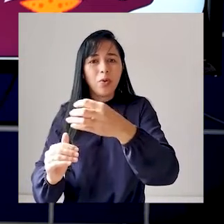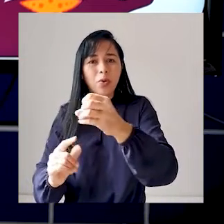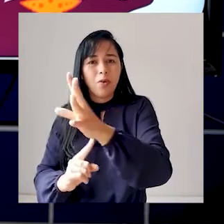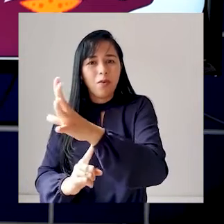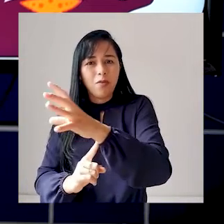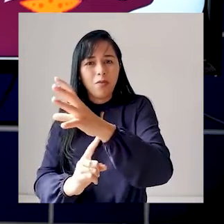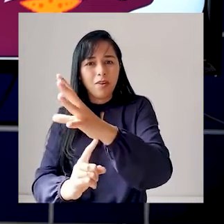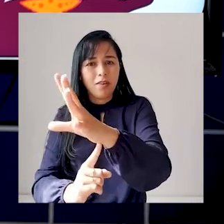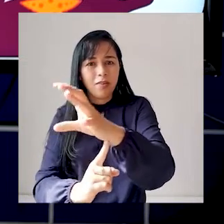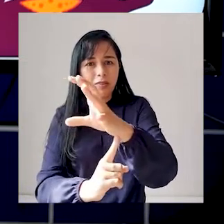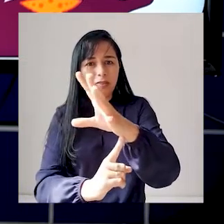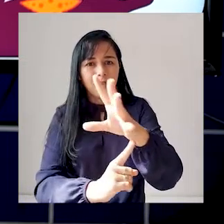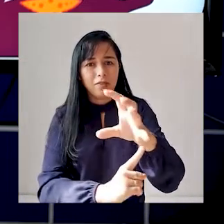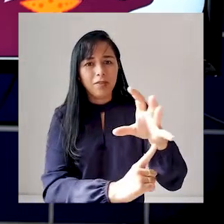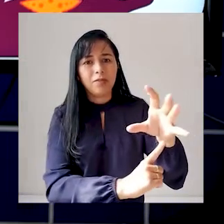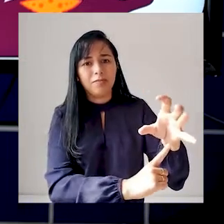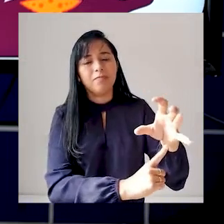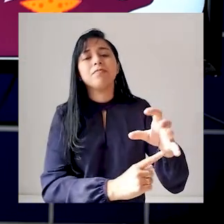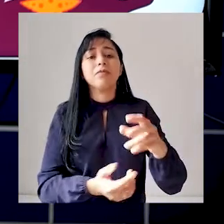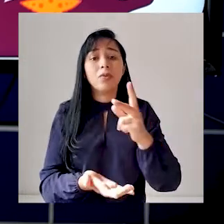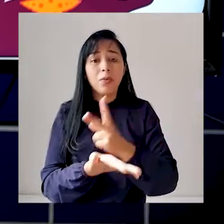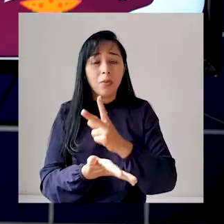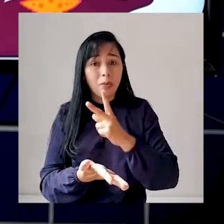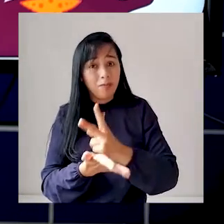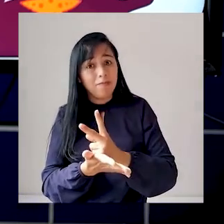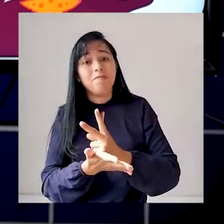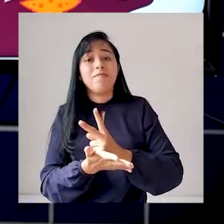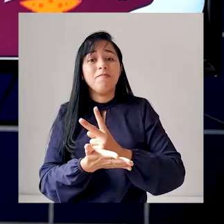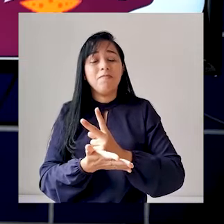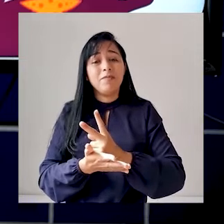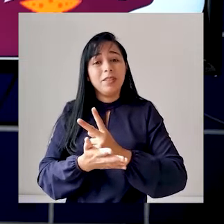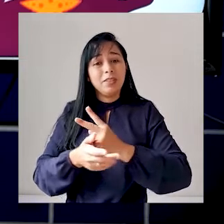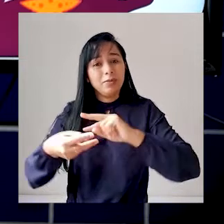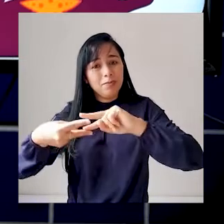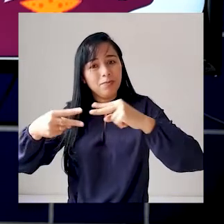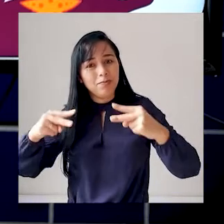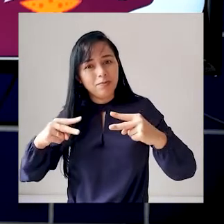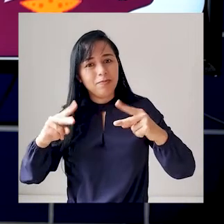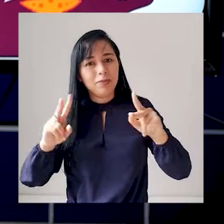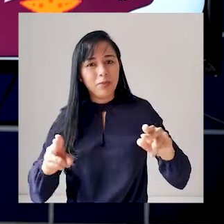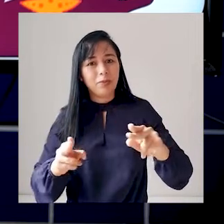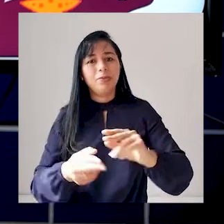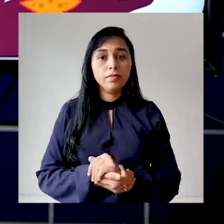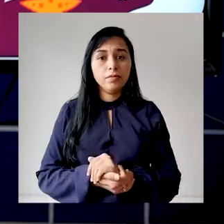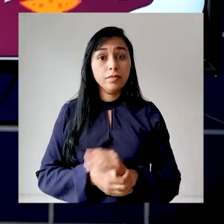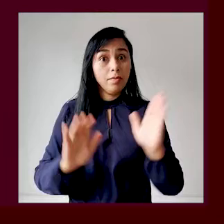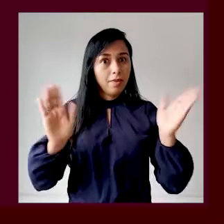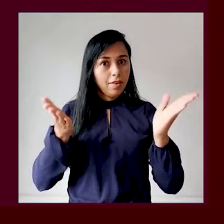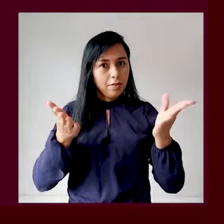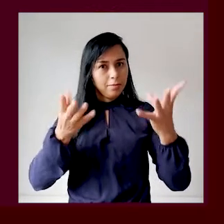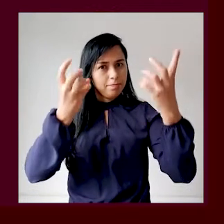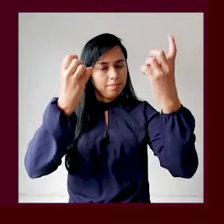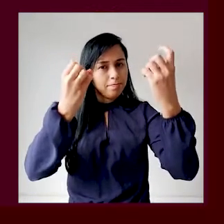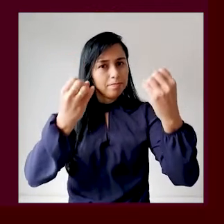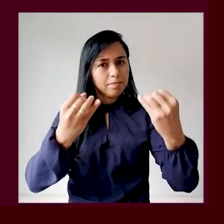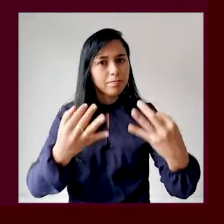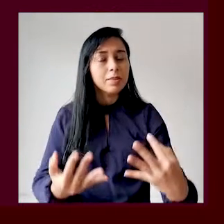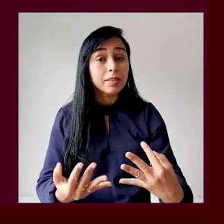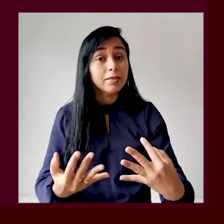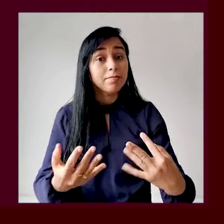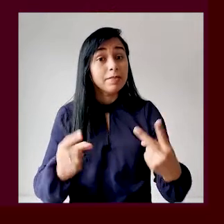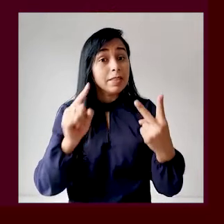surgir diversas esponjas com o mesmo material genético da primeira esponja. Agora